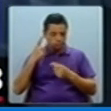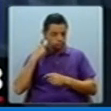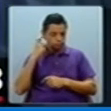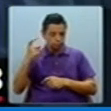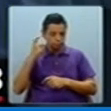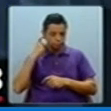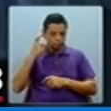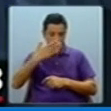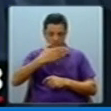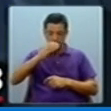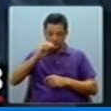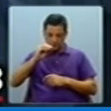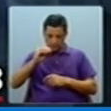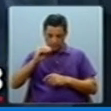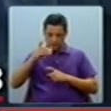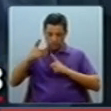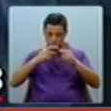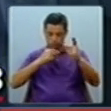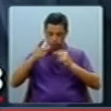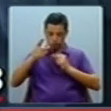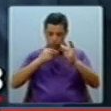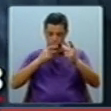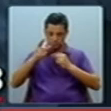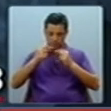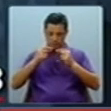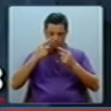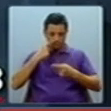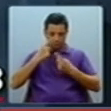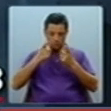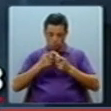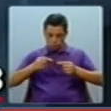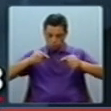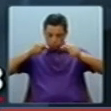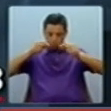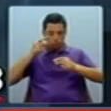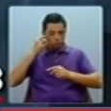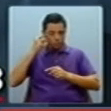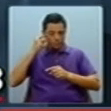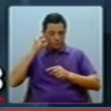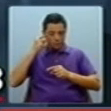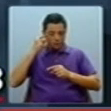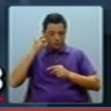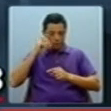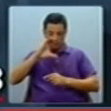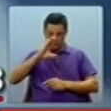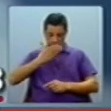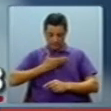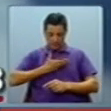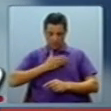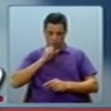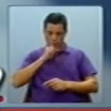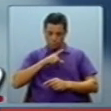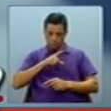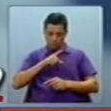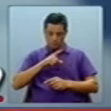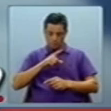das 70 frequências desta estrela. Isto está em exibição no Japão. Está criado um CD que pode ser adquirido no iTunes